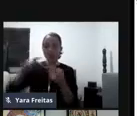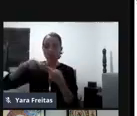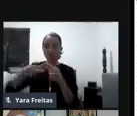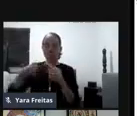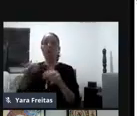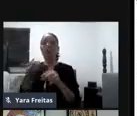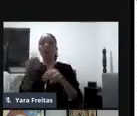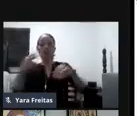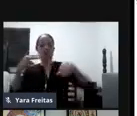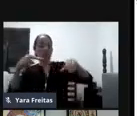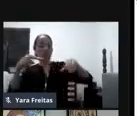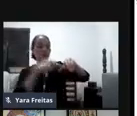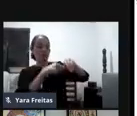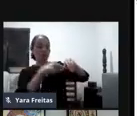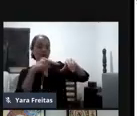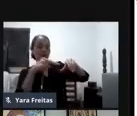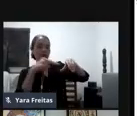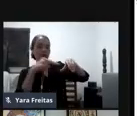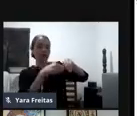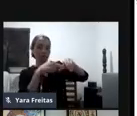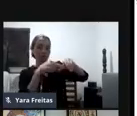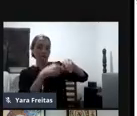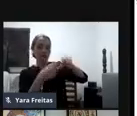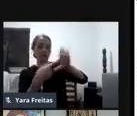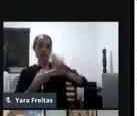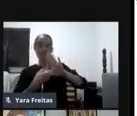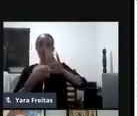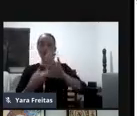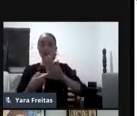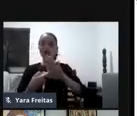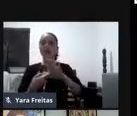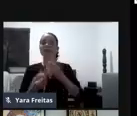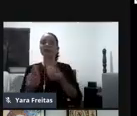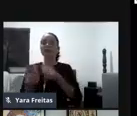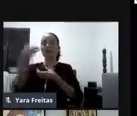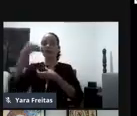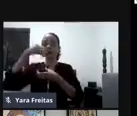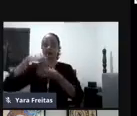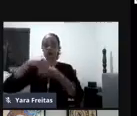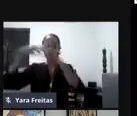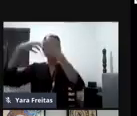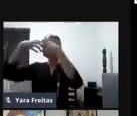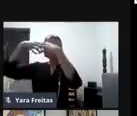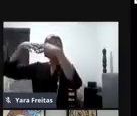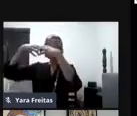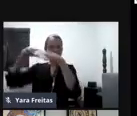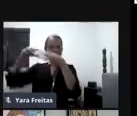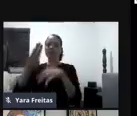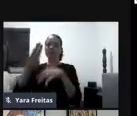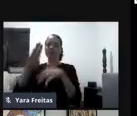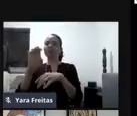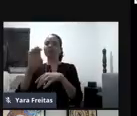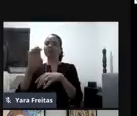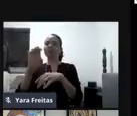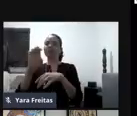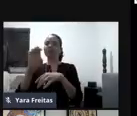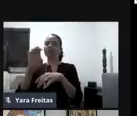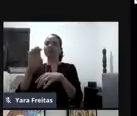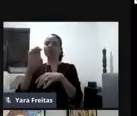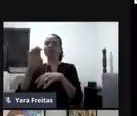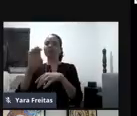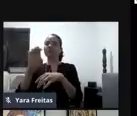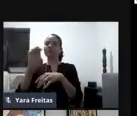de pósitrons que demonstra a deposição de placas de beta-amiloide 10, 15 anos antes